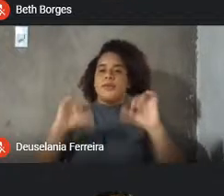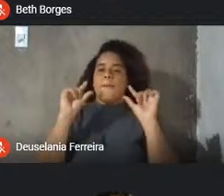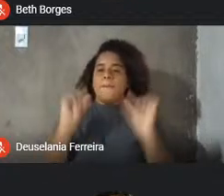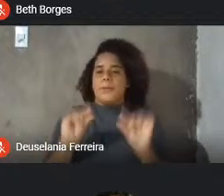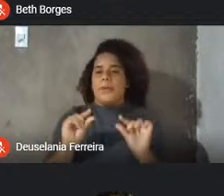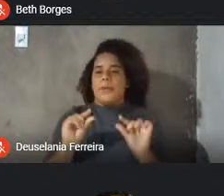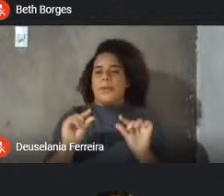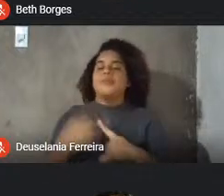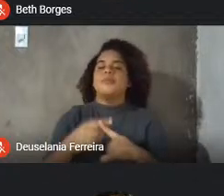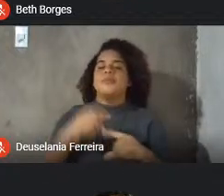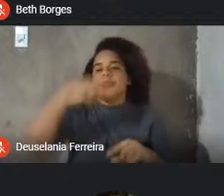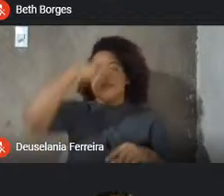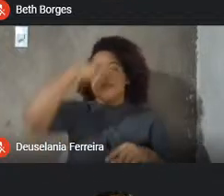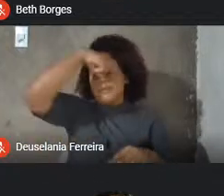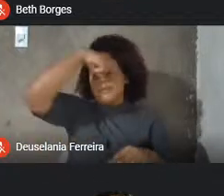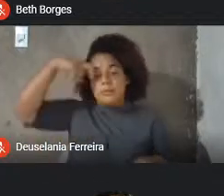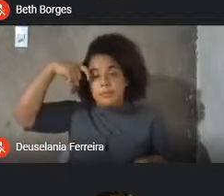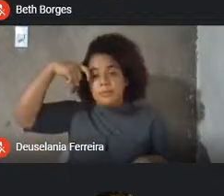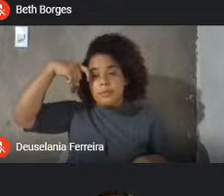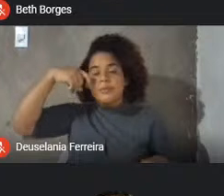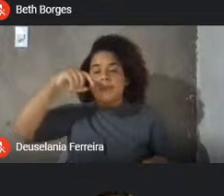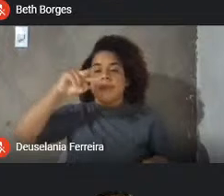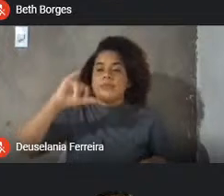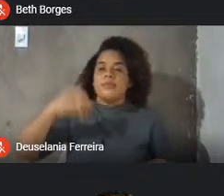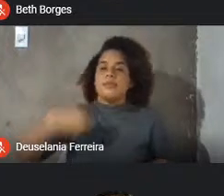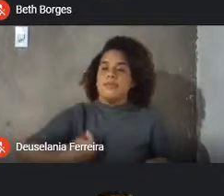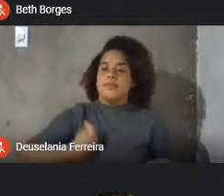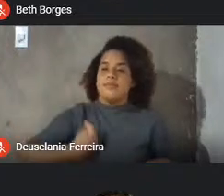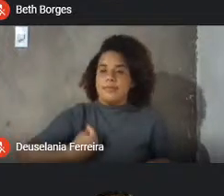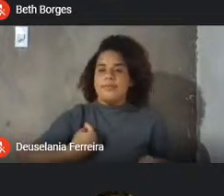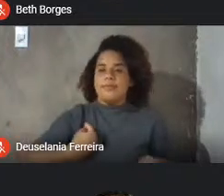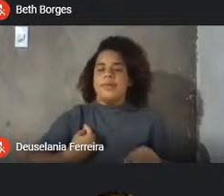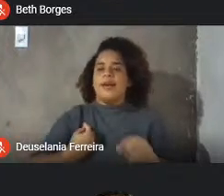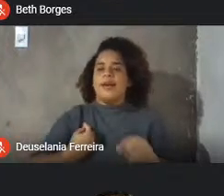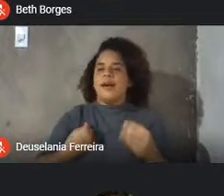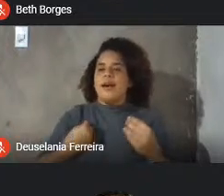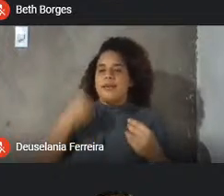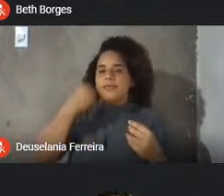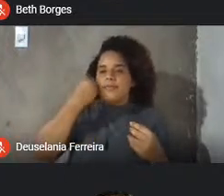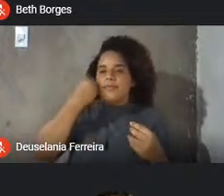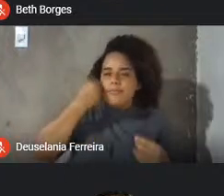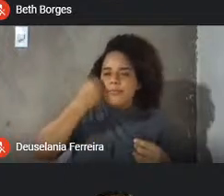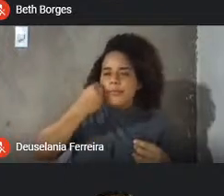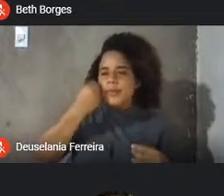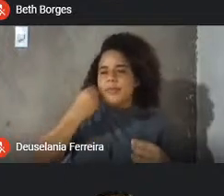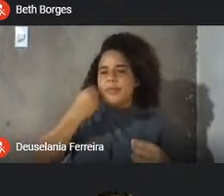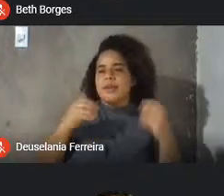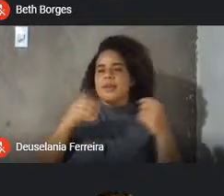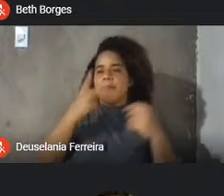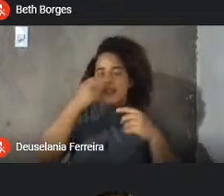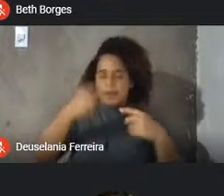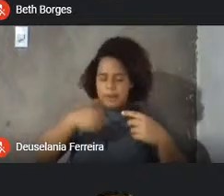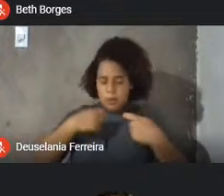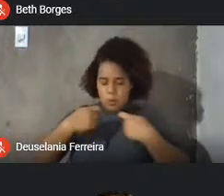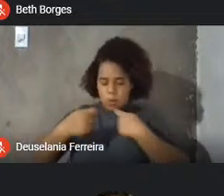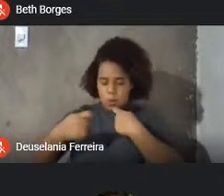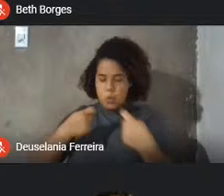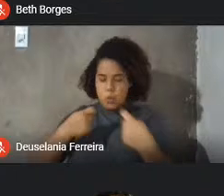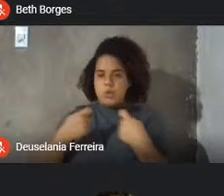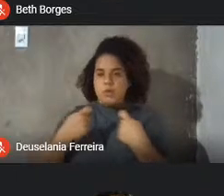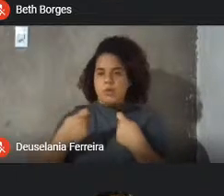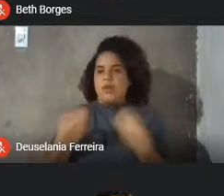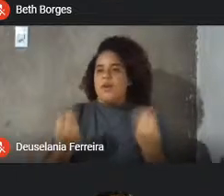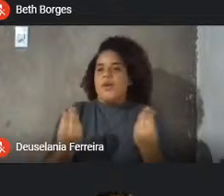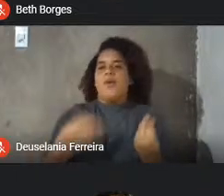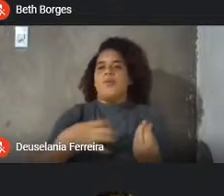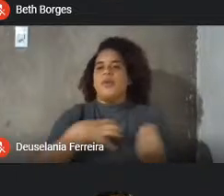de hipnose, a gente vivencia a coisa de uma maneira mais significativa e, ao mesmo tempo, está controlando o quanto a dor vai sentir,